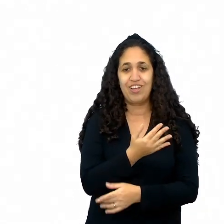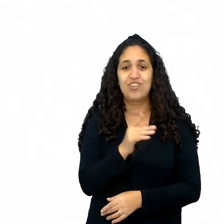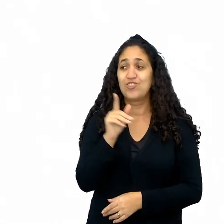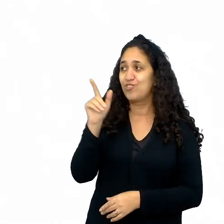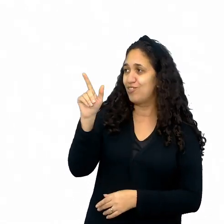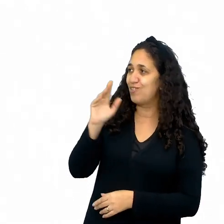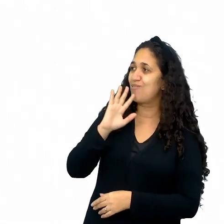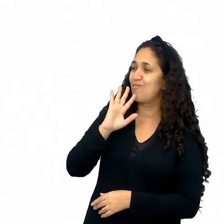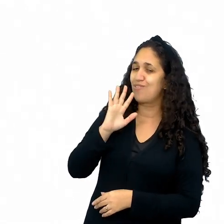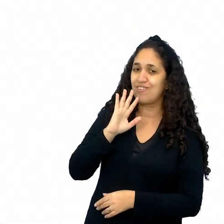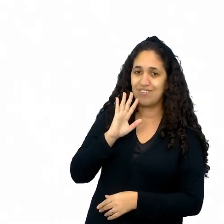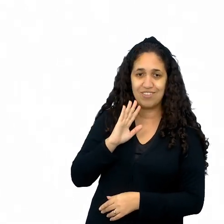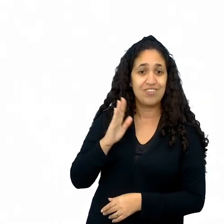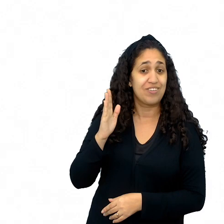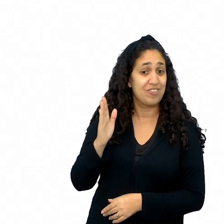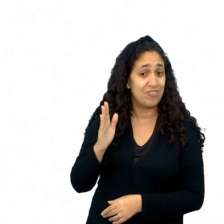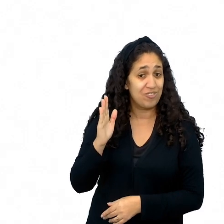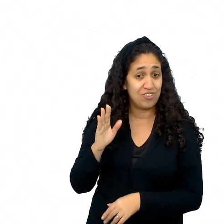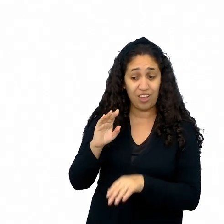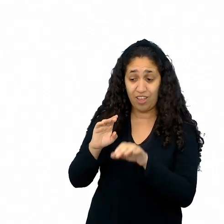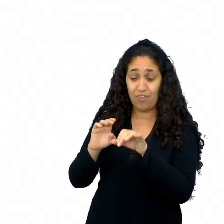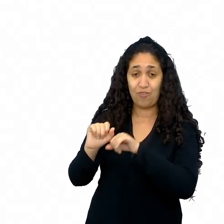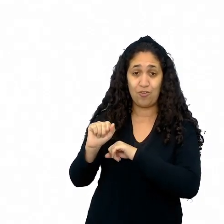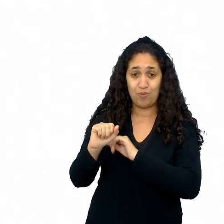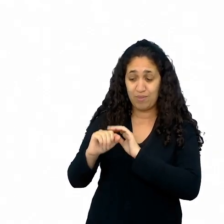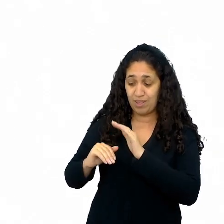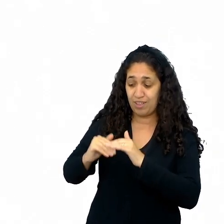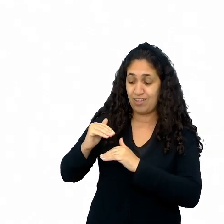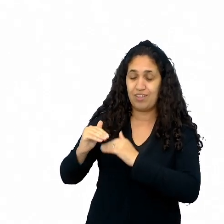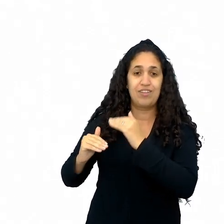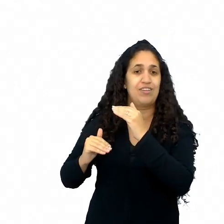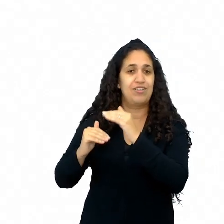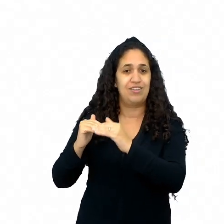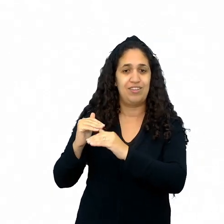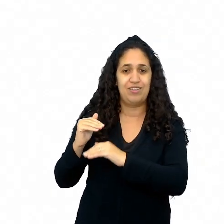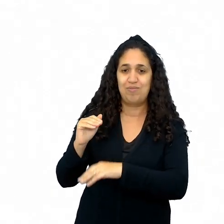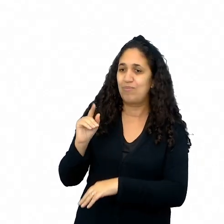também conheceram aí na nossa formação de etapa, não é?